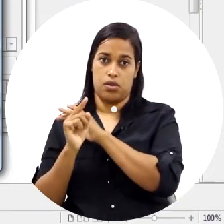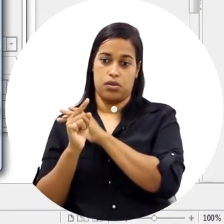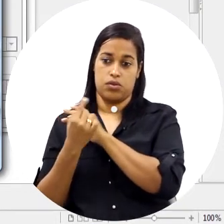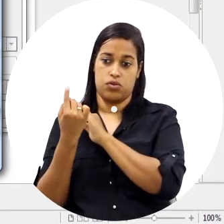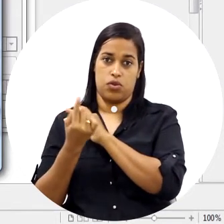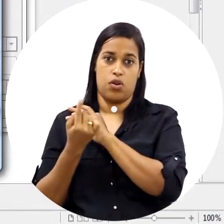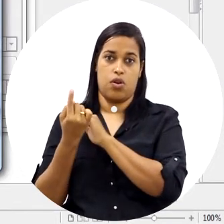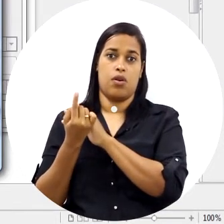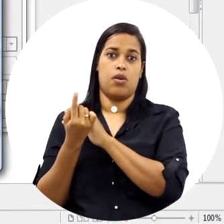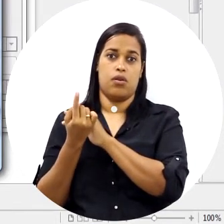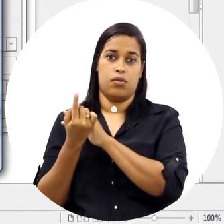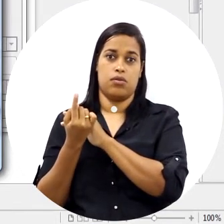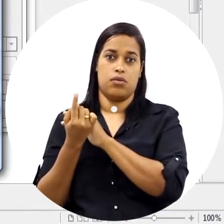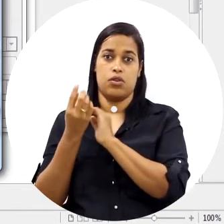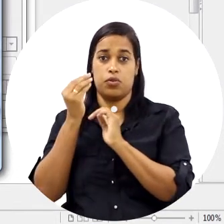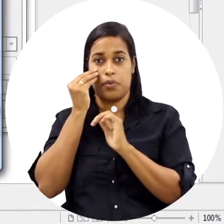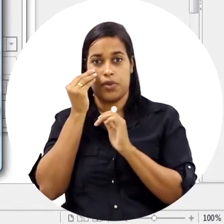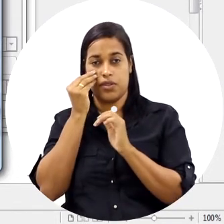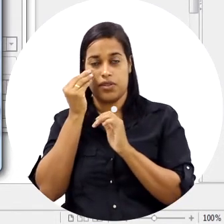parte específica